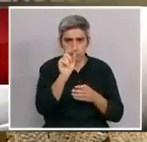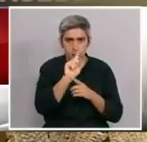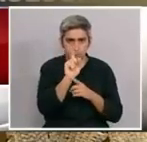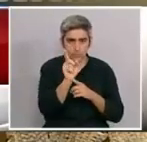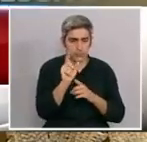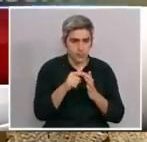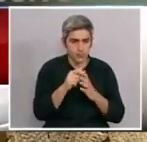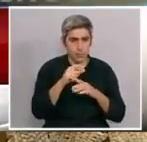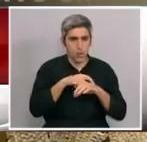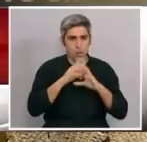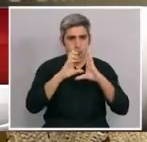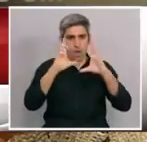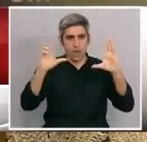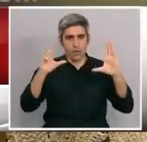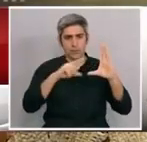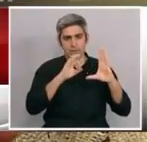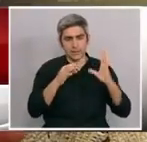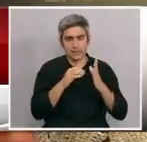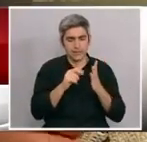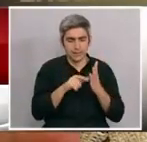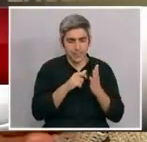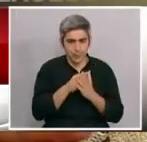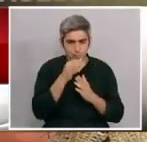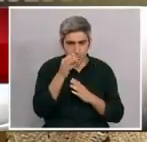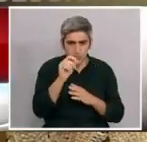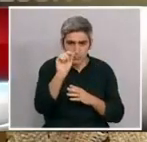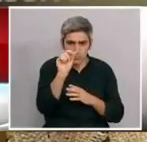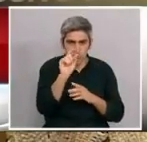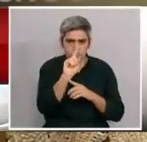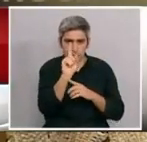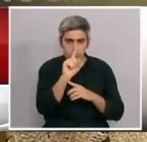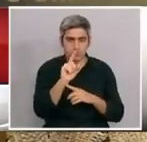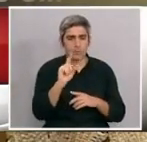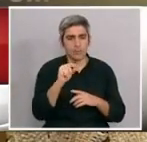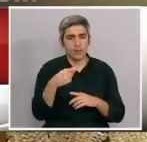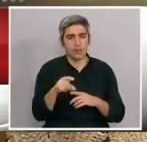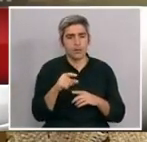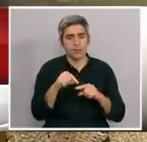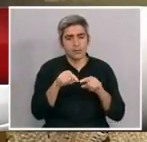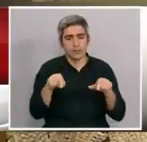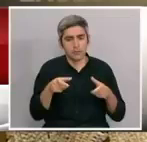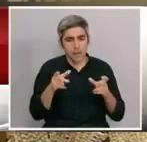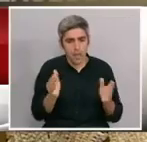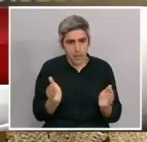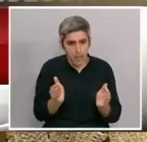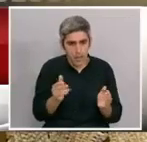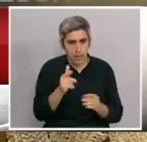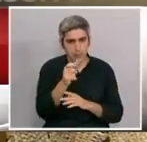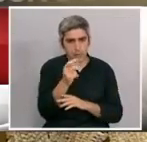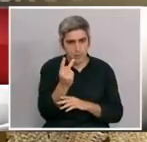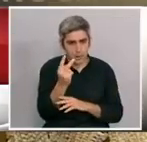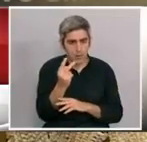bastante grande e andava sempre a acertá-lo. E depois nós tínhamos a seleta, tínhamos a